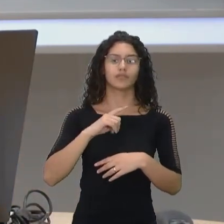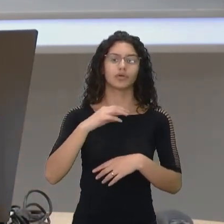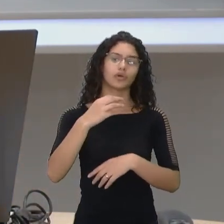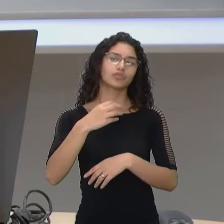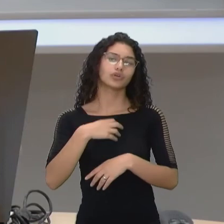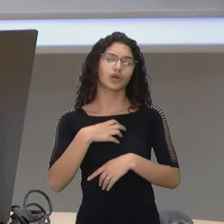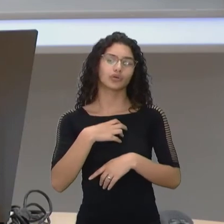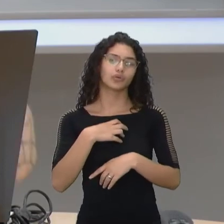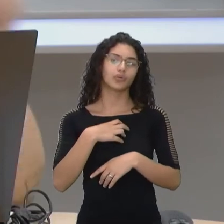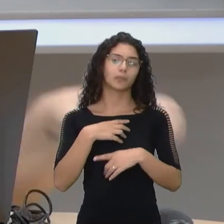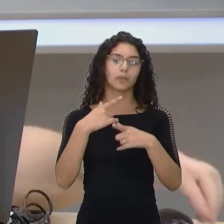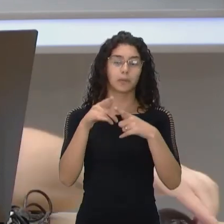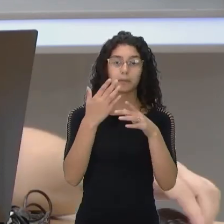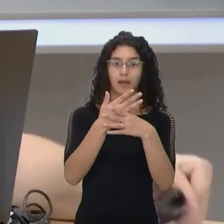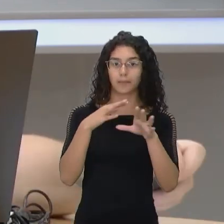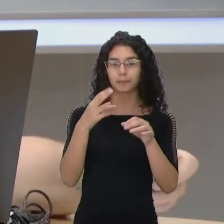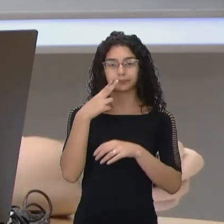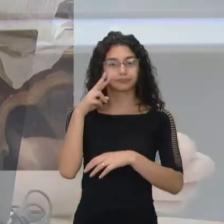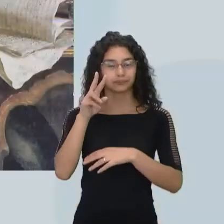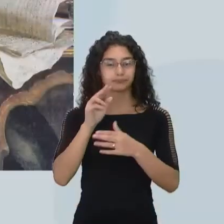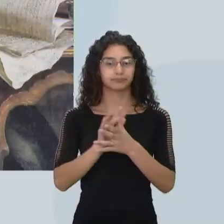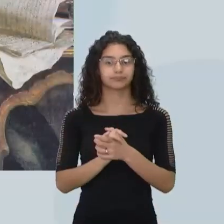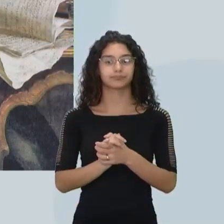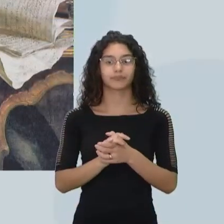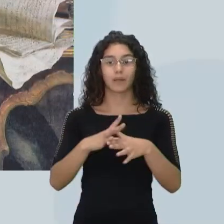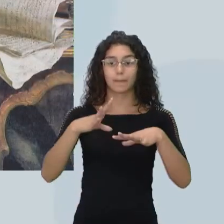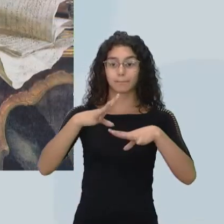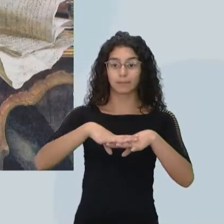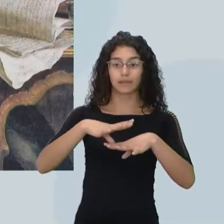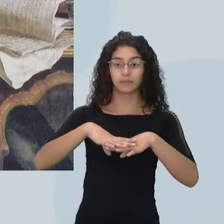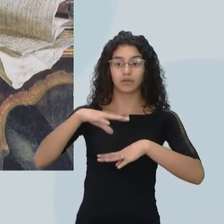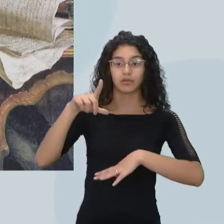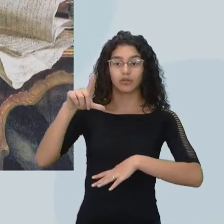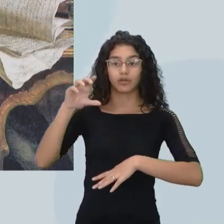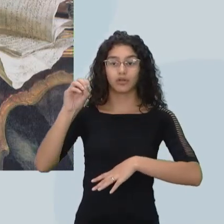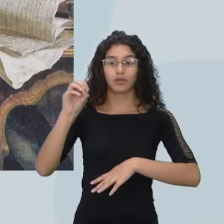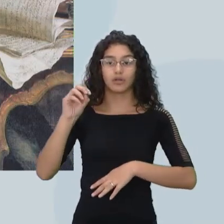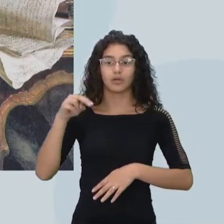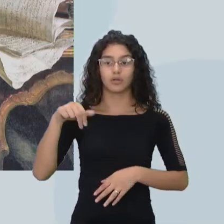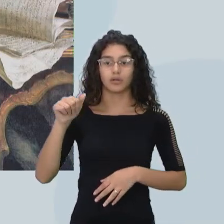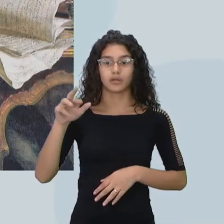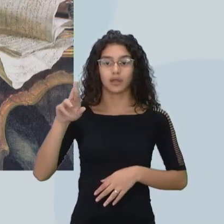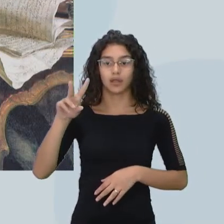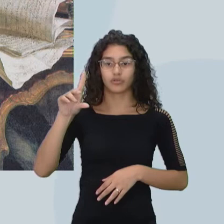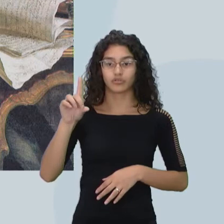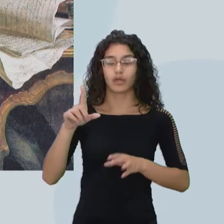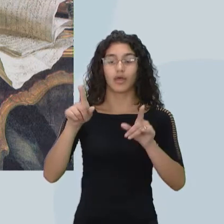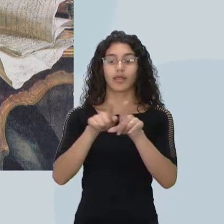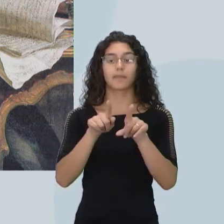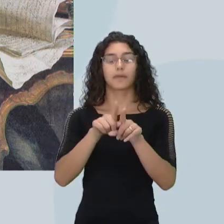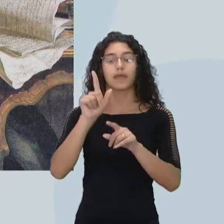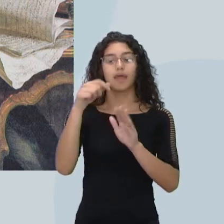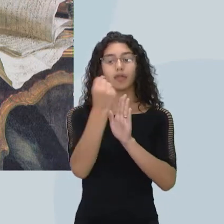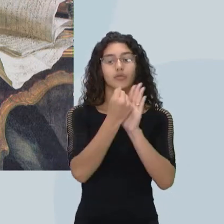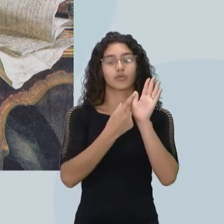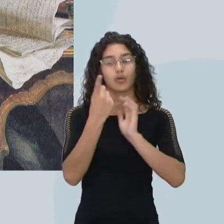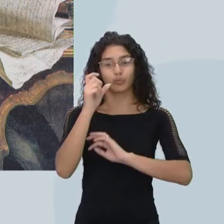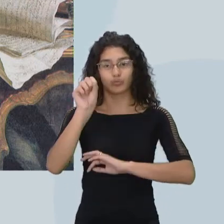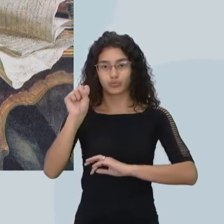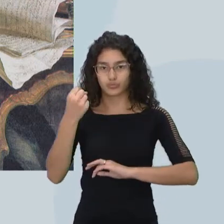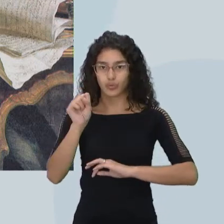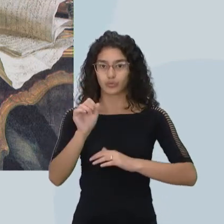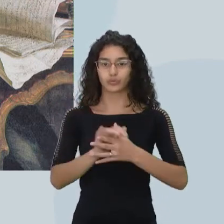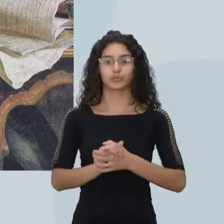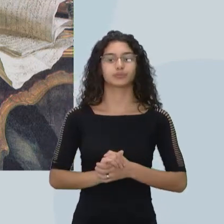de solução. Vejam aí na tela. Este matemático, o Leonhard Euler, que é também do século XVIII,